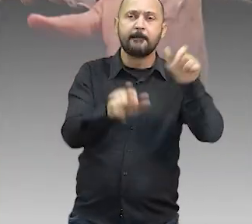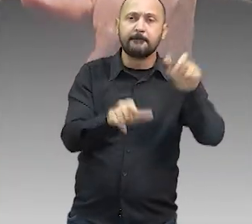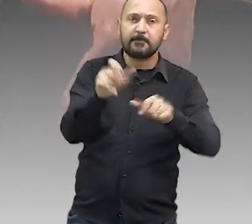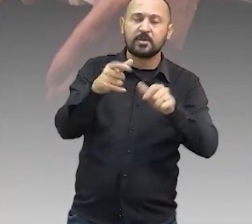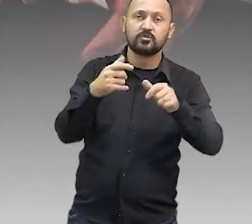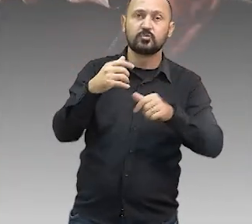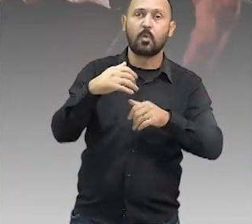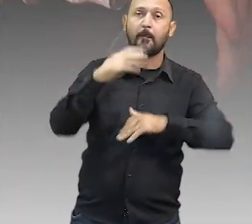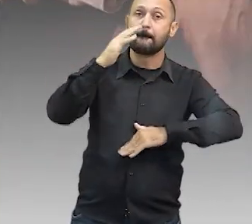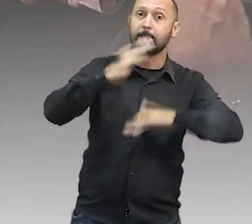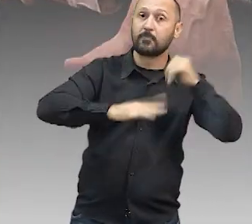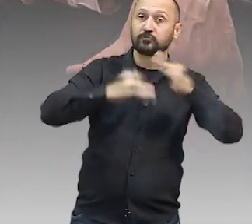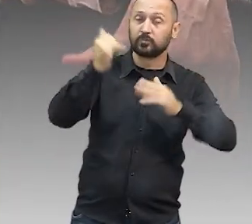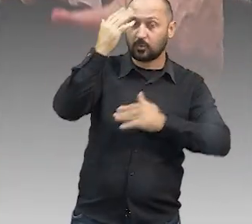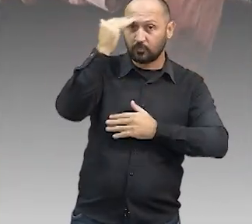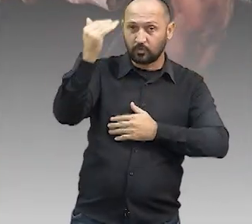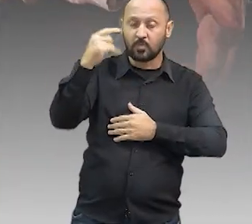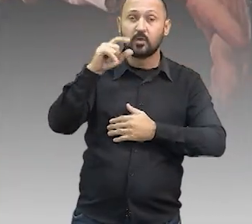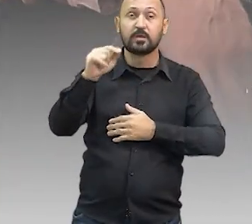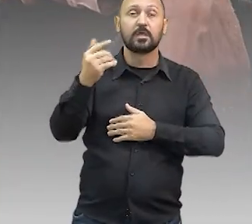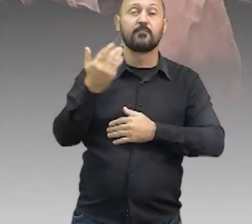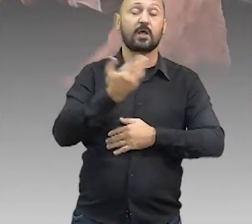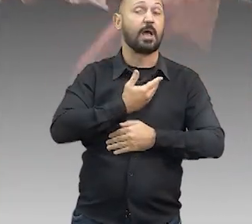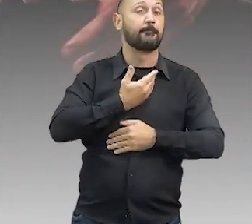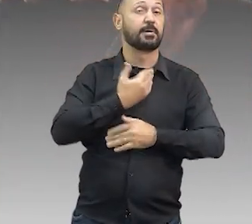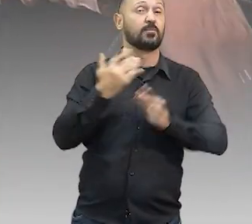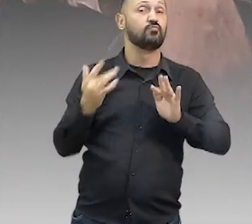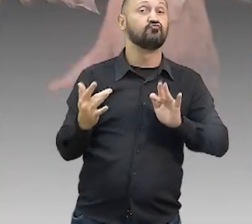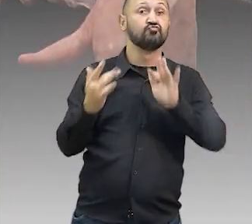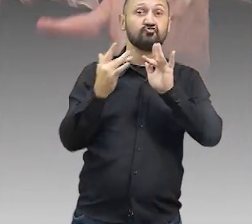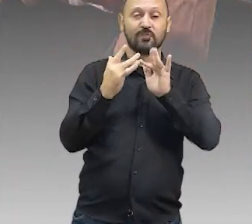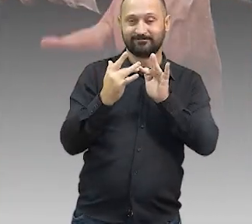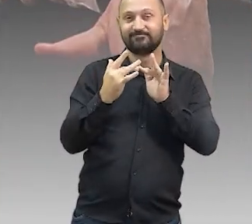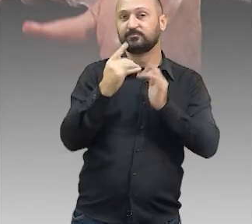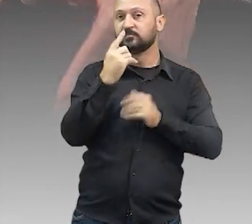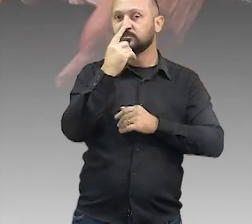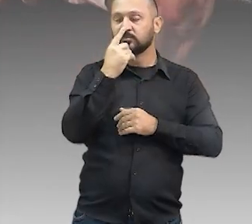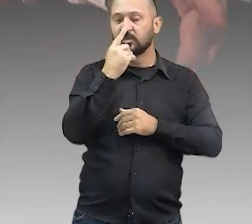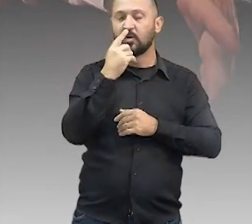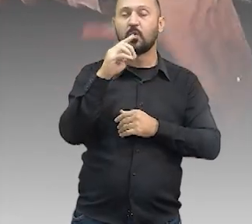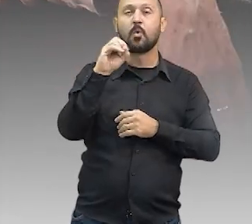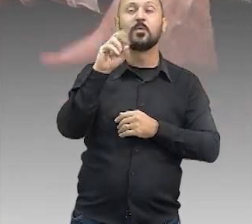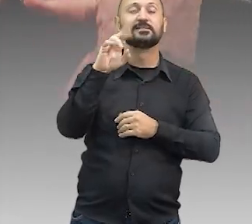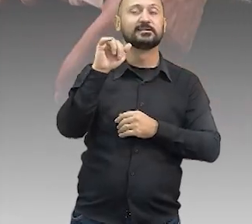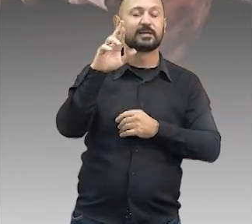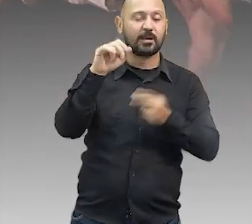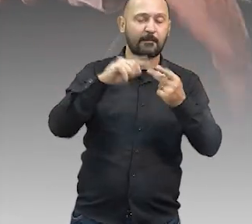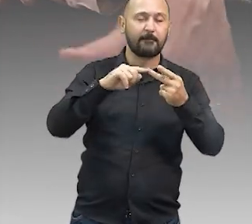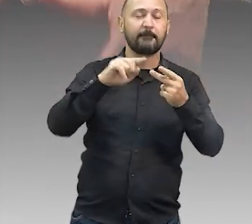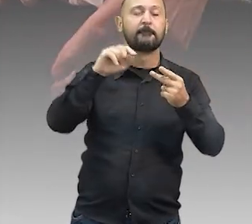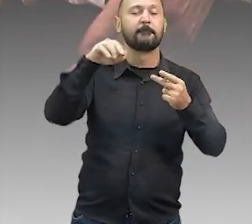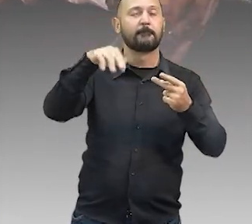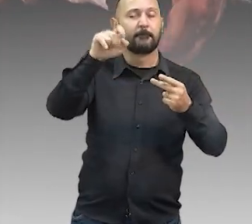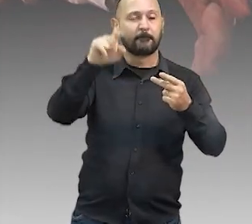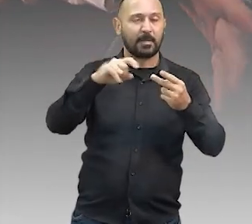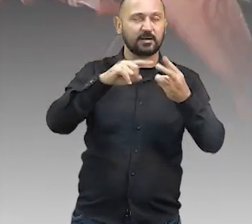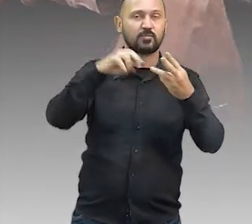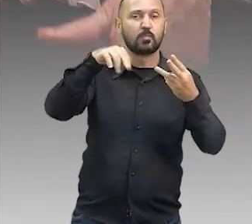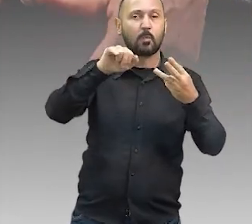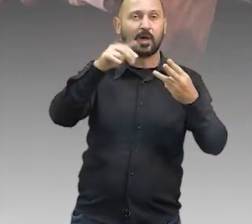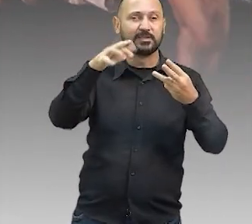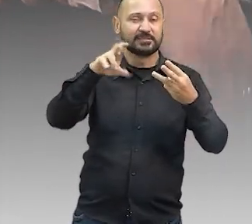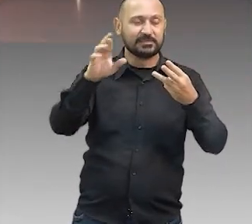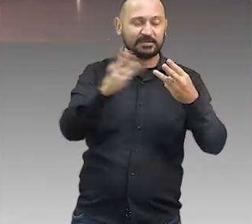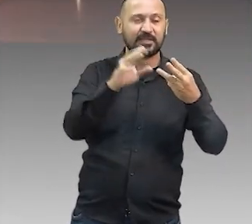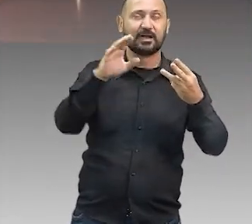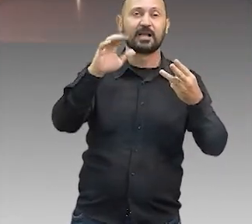pessoas, grandes profissionais que depois ficaram meus amigos, como Oscar Ramos Gaspar, Max Wilson, Moacir